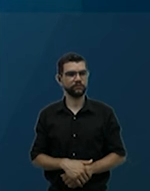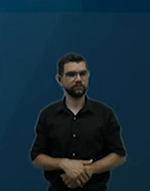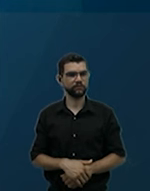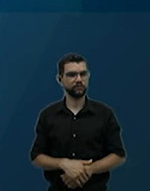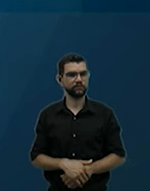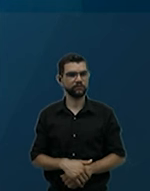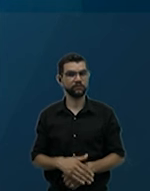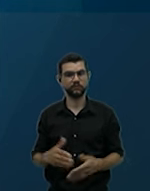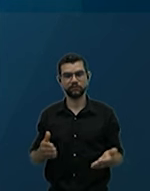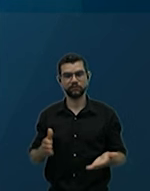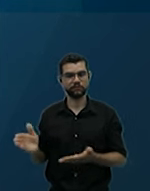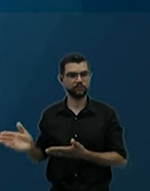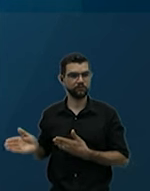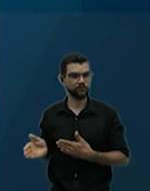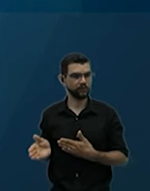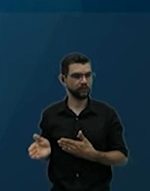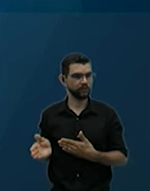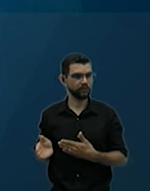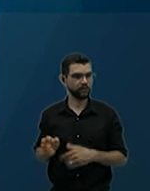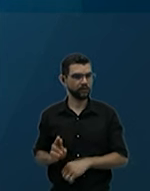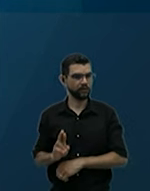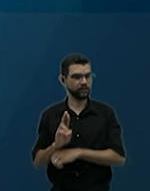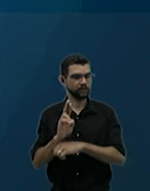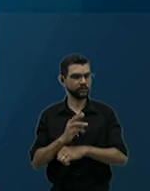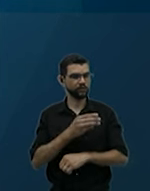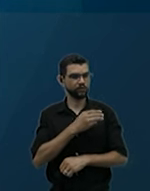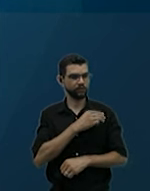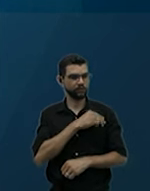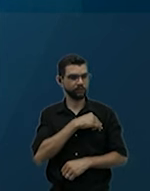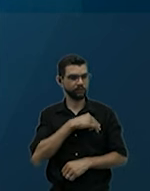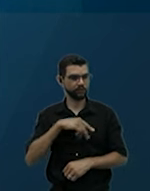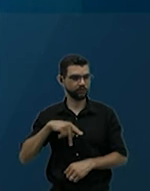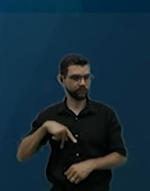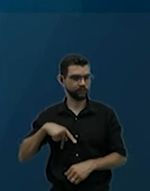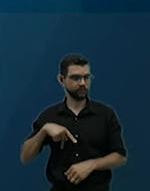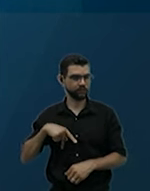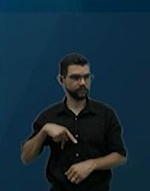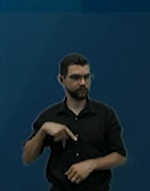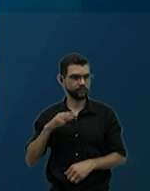Senhores ministros, senhora presidente, excelentíssima senhora relatora,